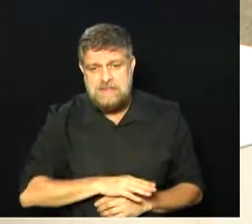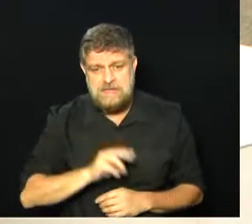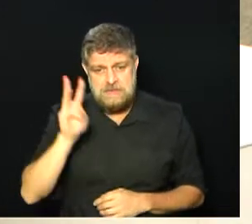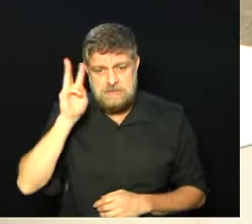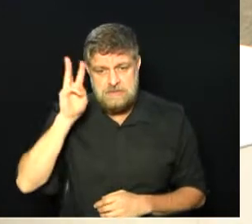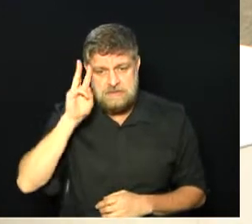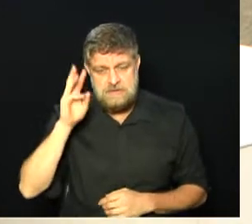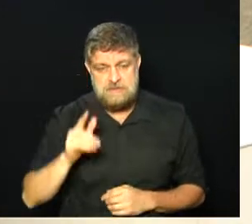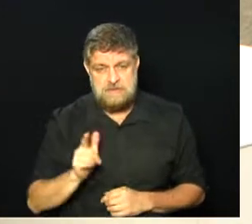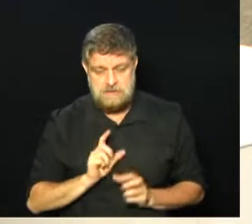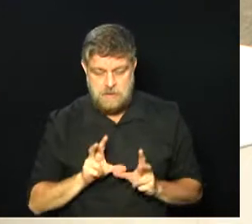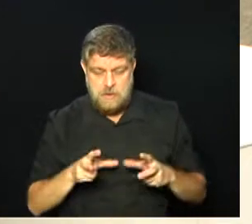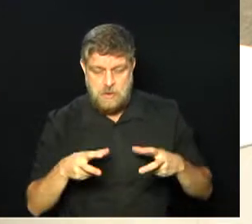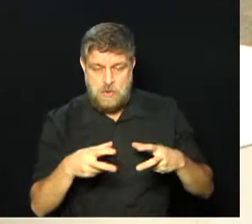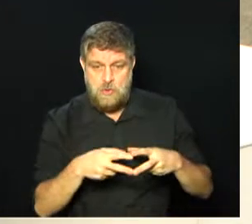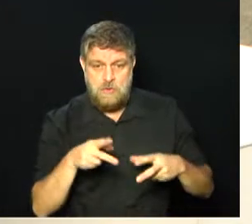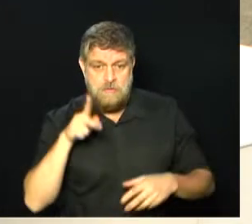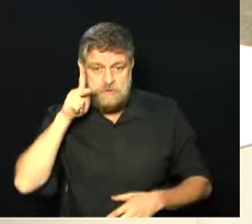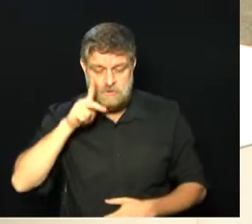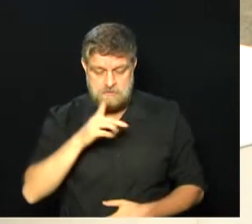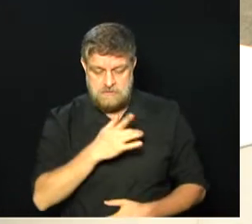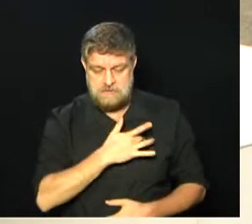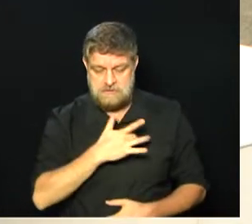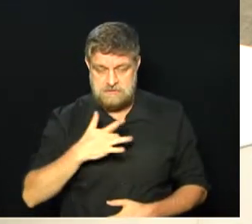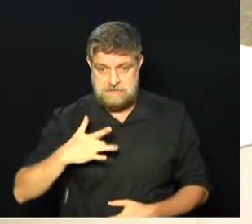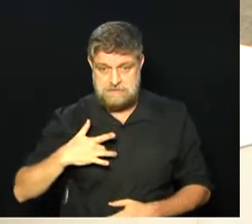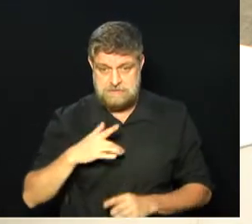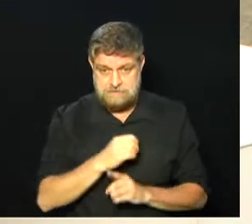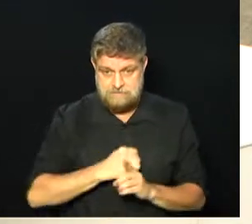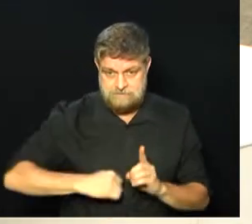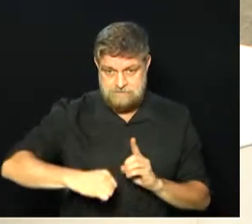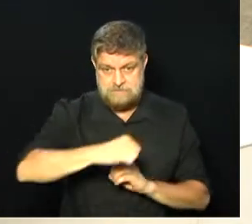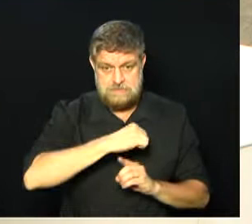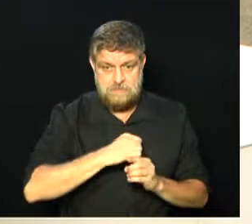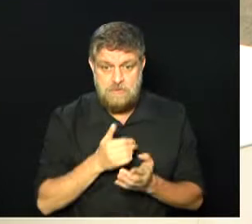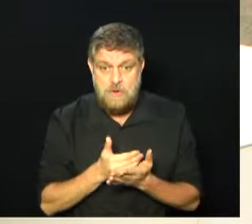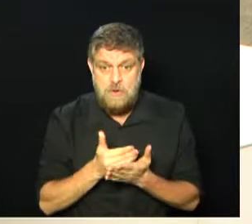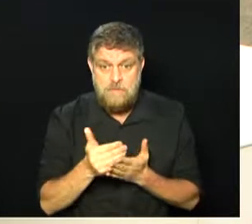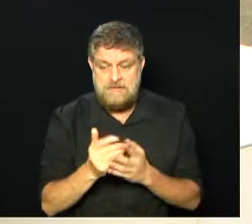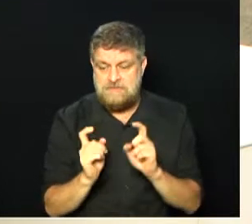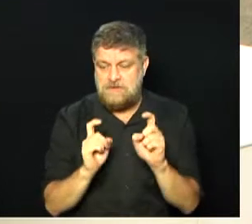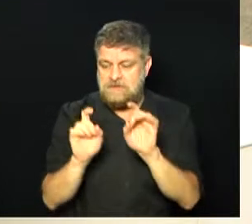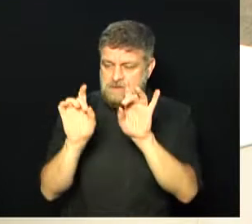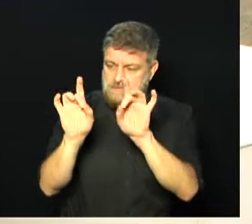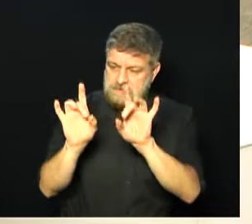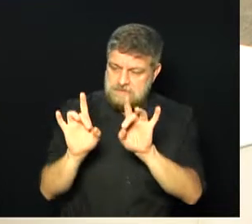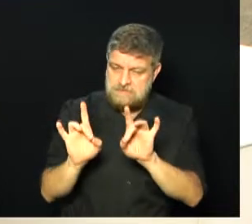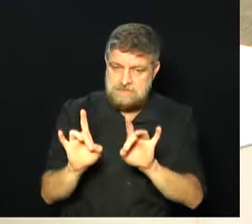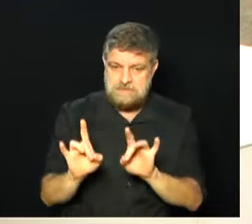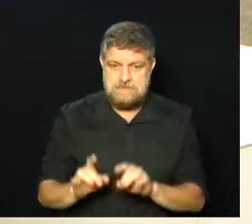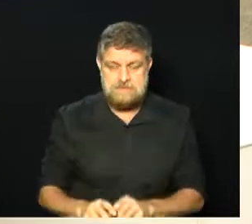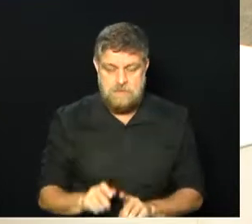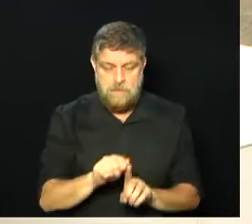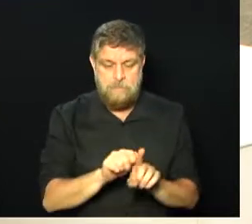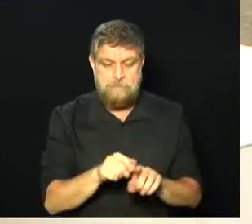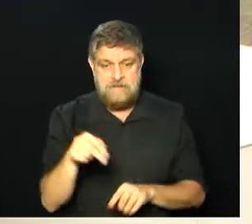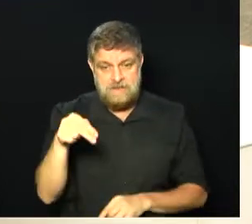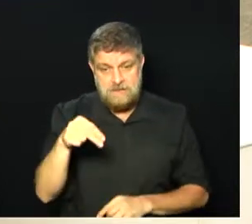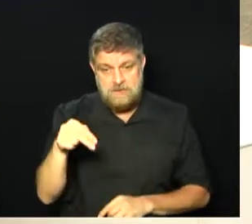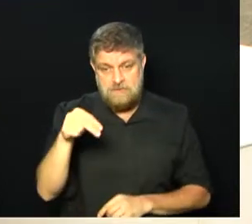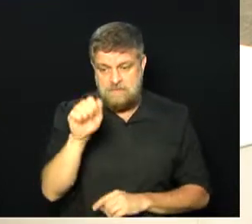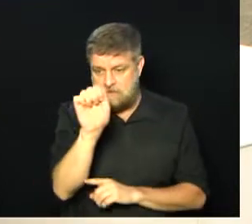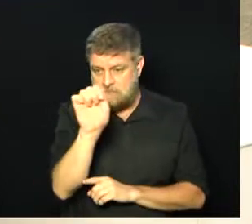A Comissão Permanente de Política Social e Saúde está reunida para dar início a uma reunião especial que encerra o Novembro Azul,